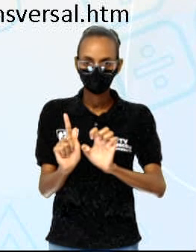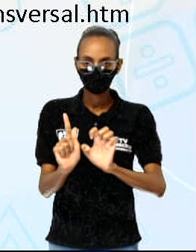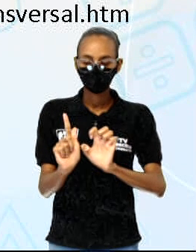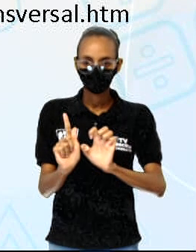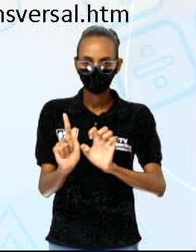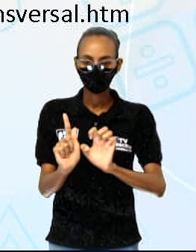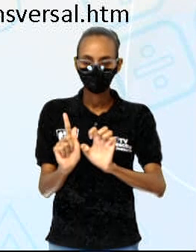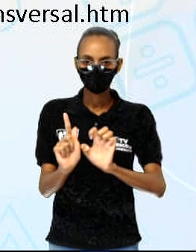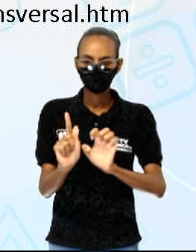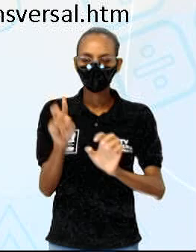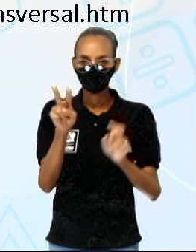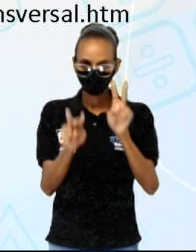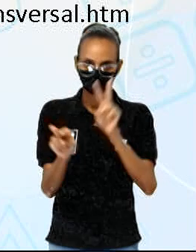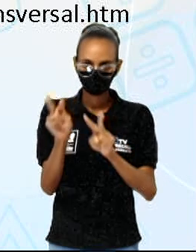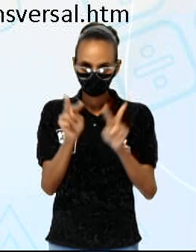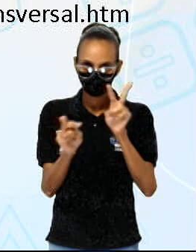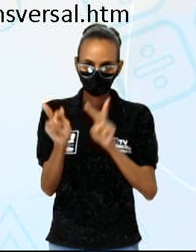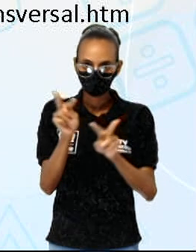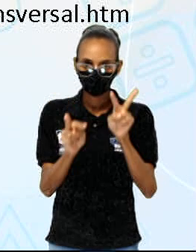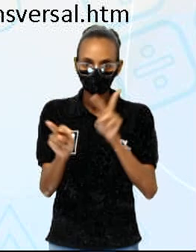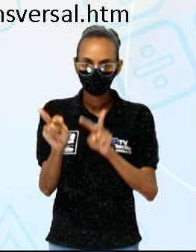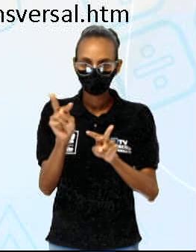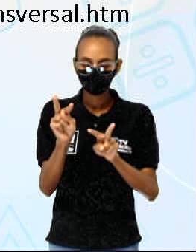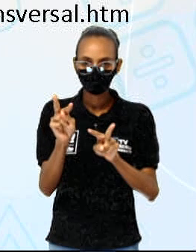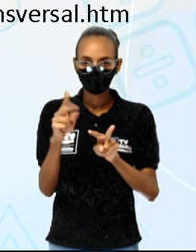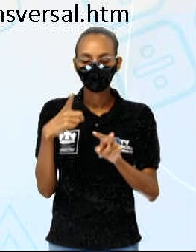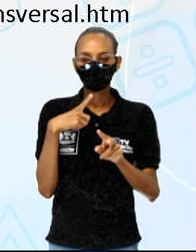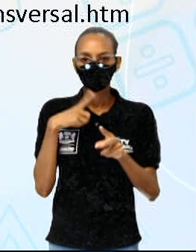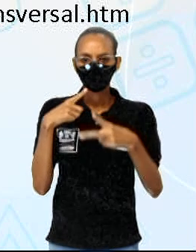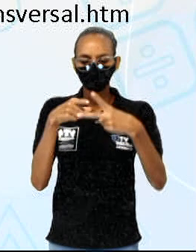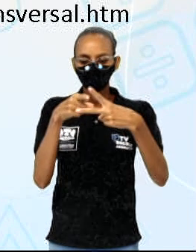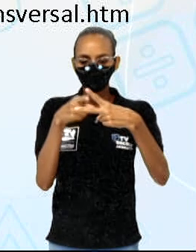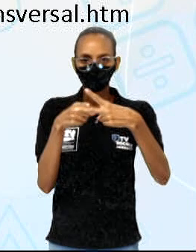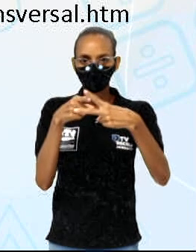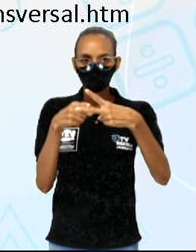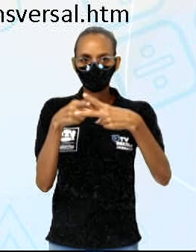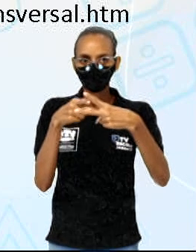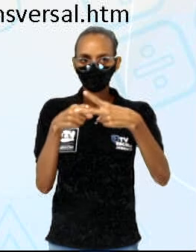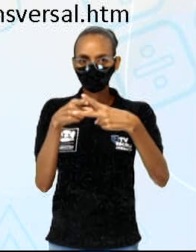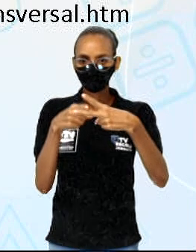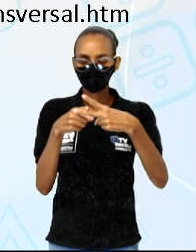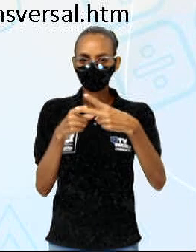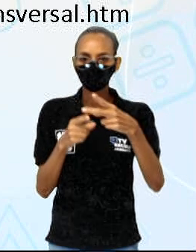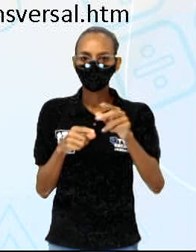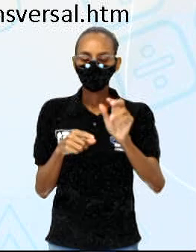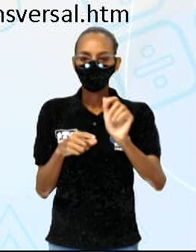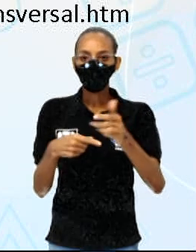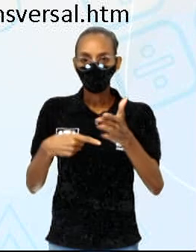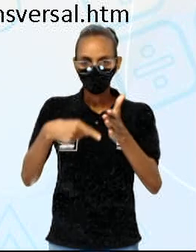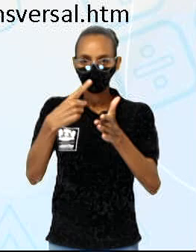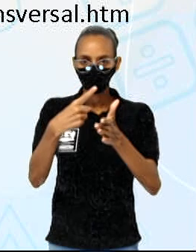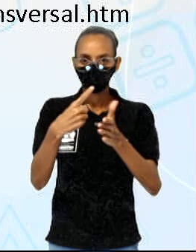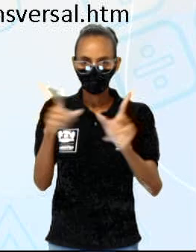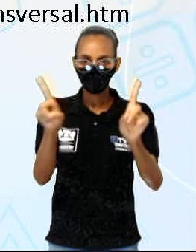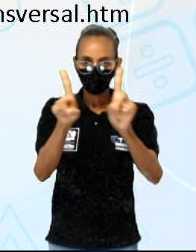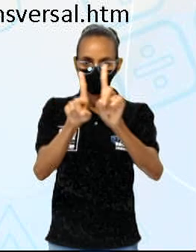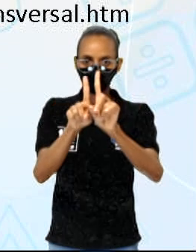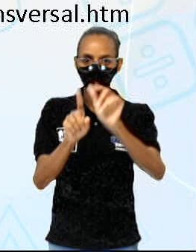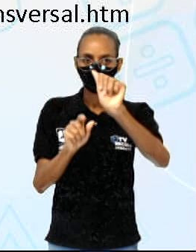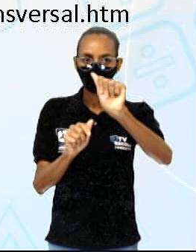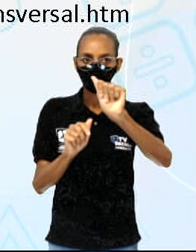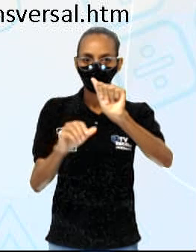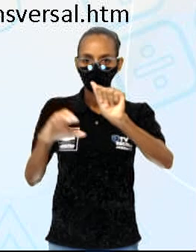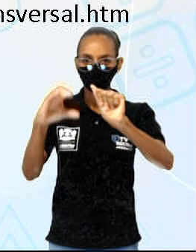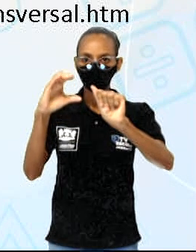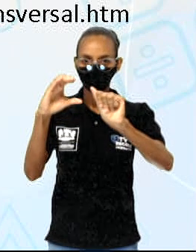gente observar, eles estão aqui, esses ângulos, por exemplo, A e C, pegando aqui esse primeiro par, eles estão em lados